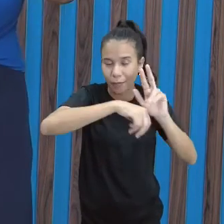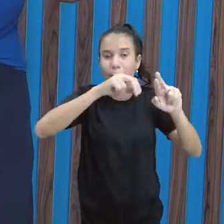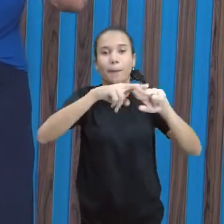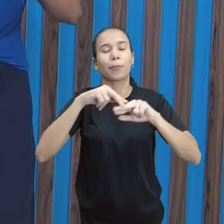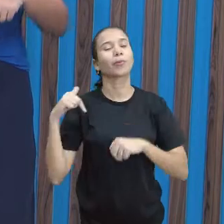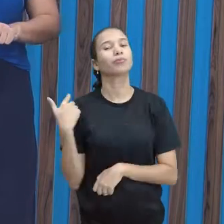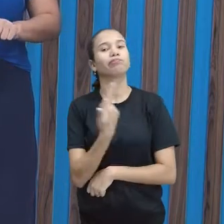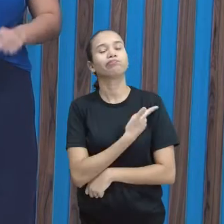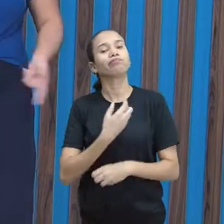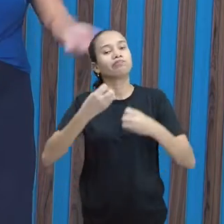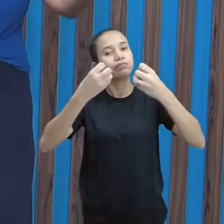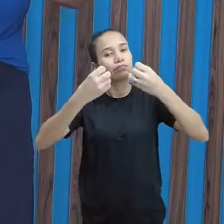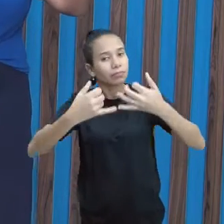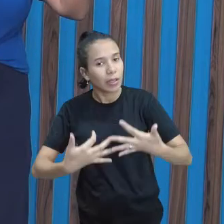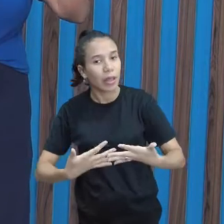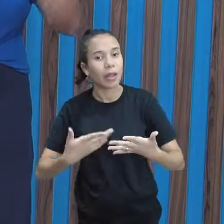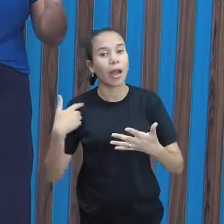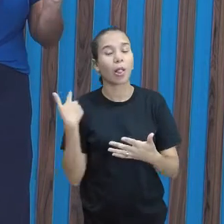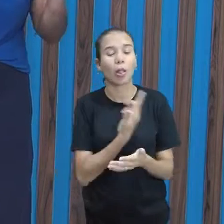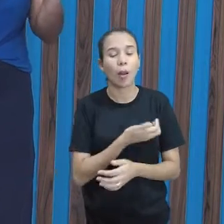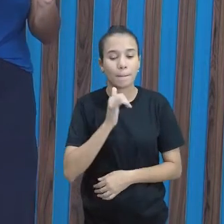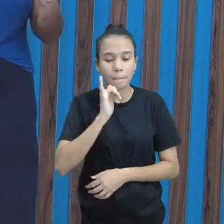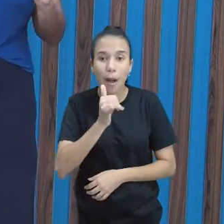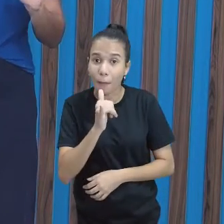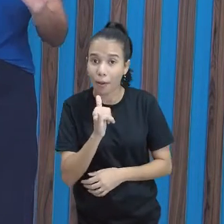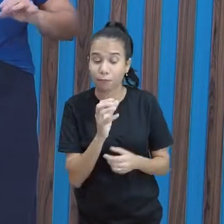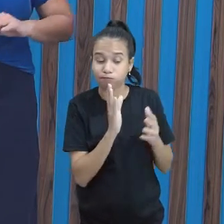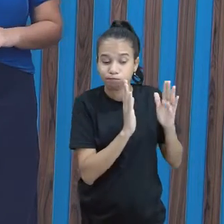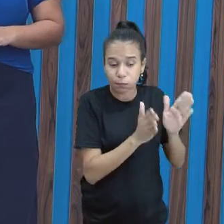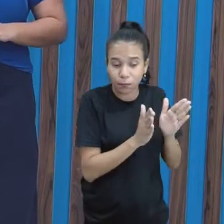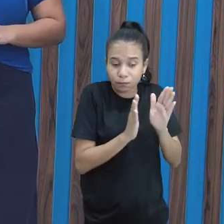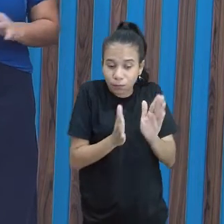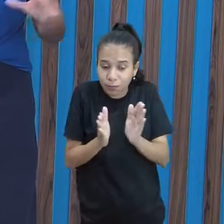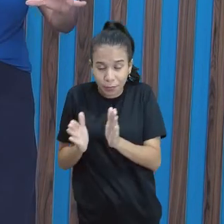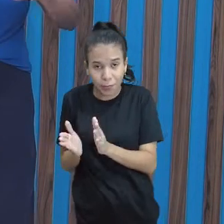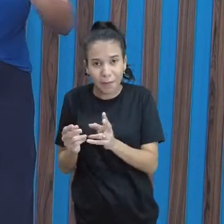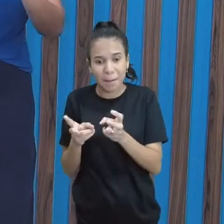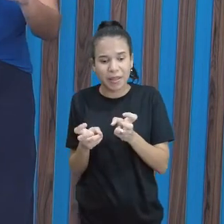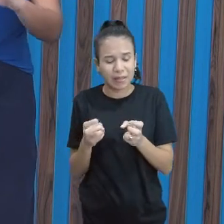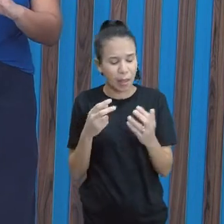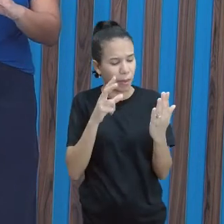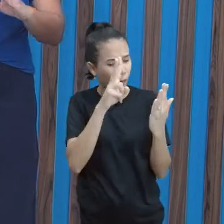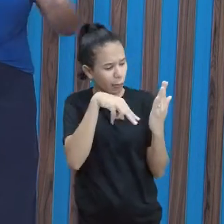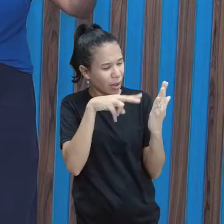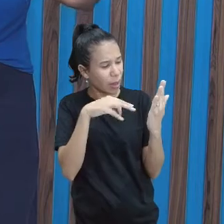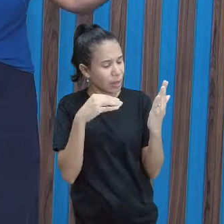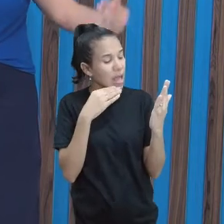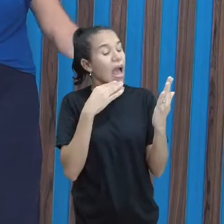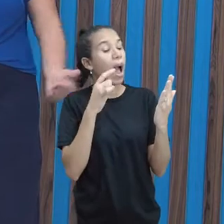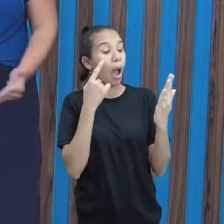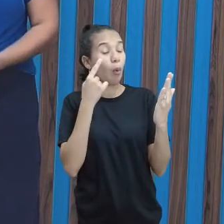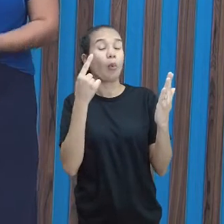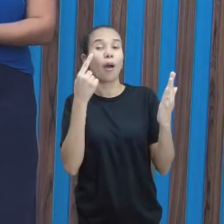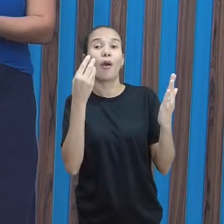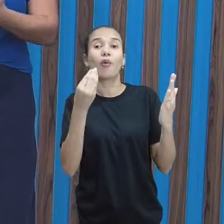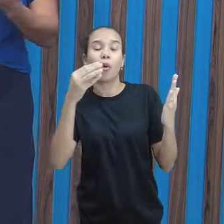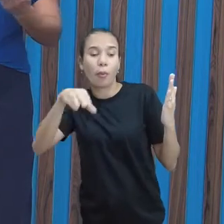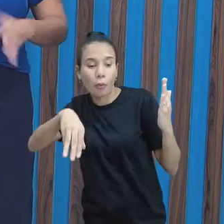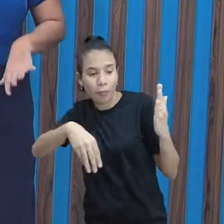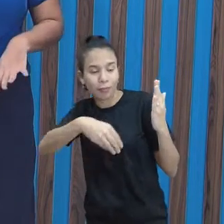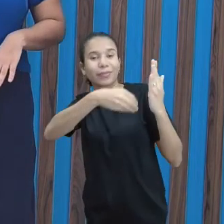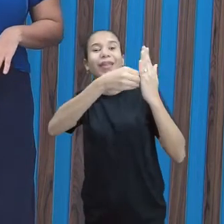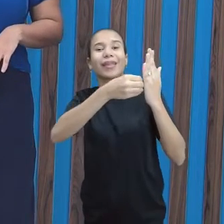por isso que a gente narra, por isso que a gente vai perceber, por exemplo, algumas falhas ali, e aí a ficção entra para